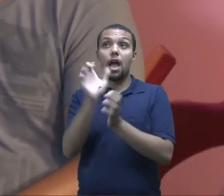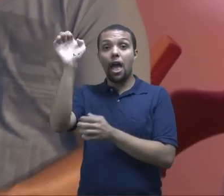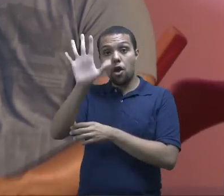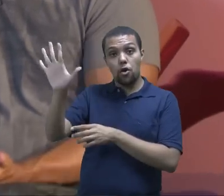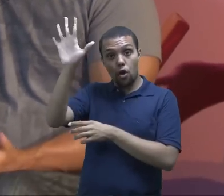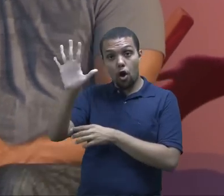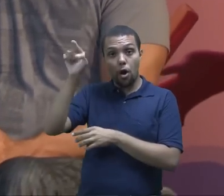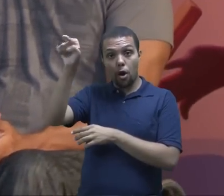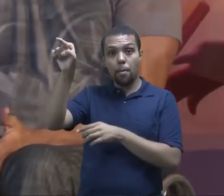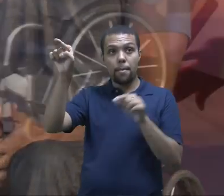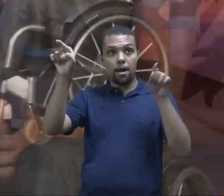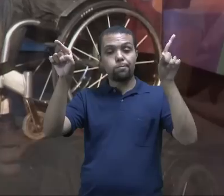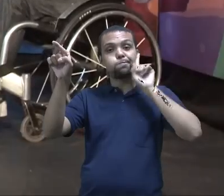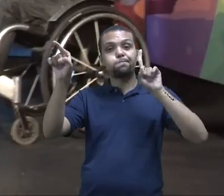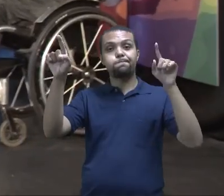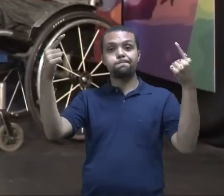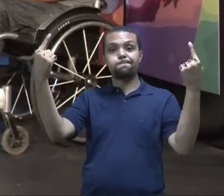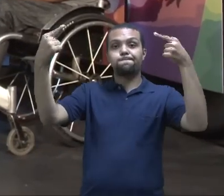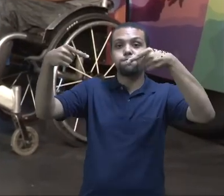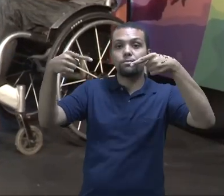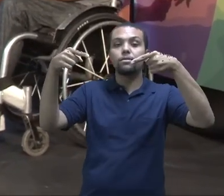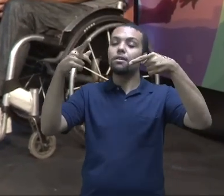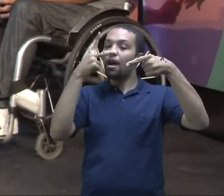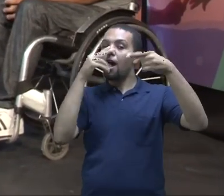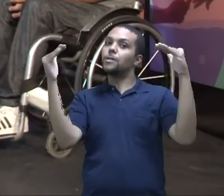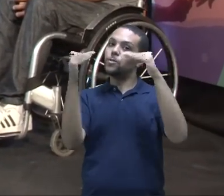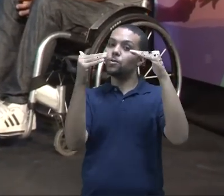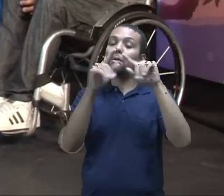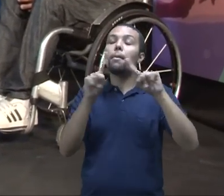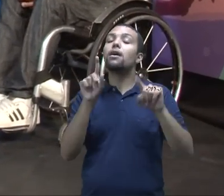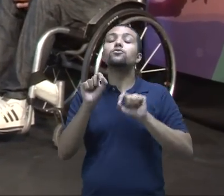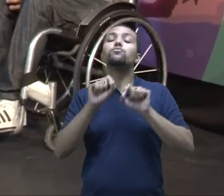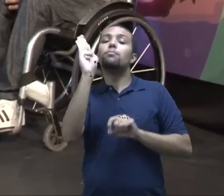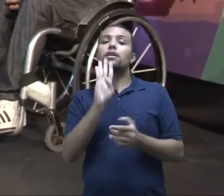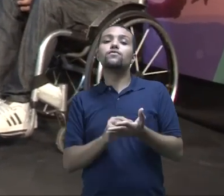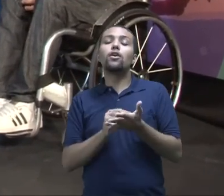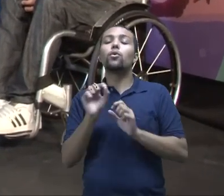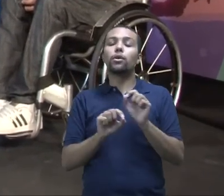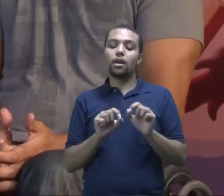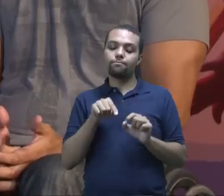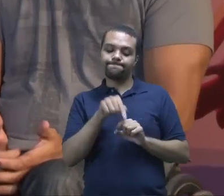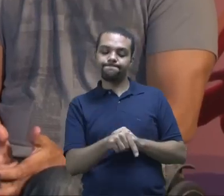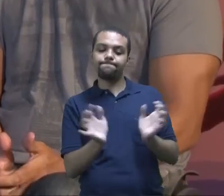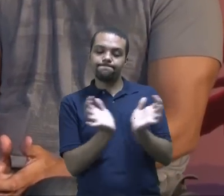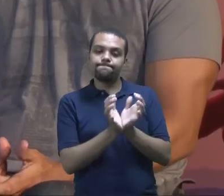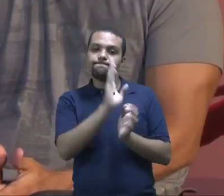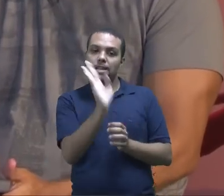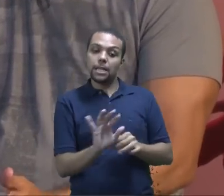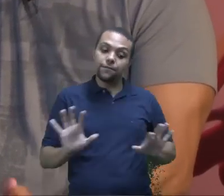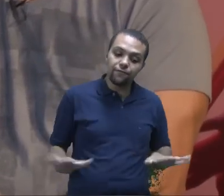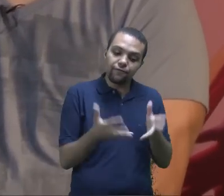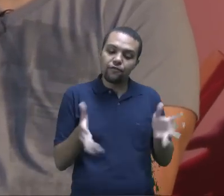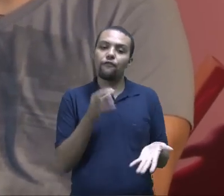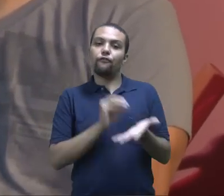o pessoal da Europa mesmo. Uhum. Entende? Então, acho que o Brasil está faltando isso. Acho que esse incentivo de